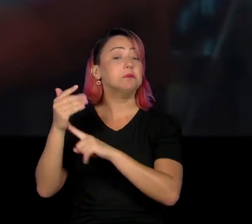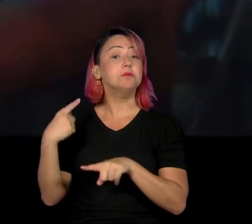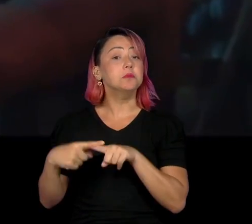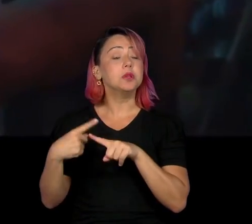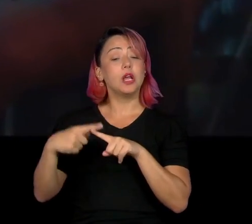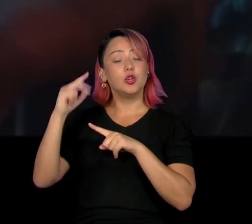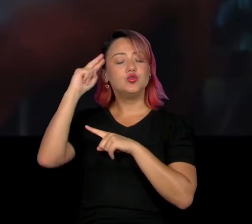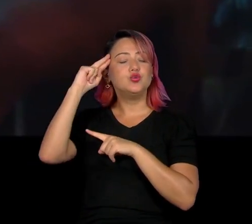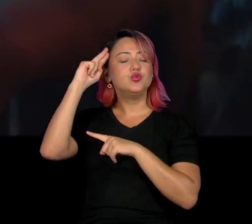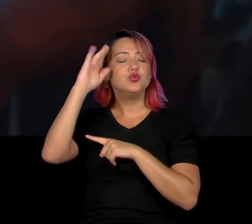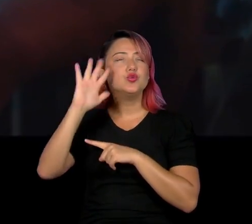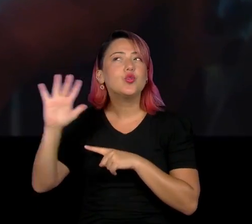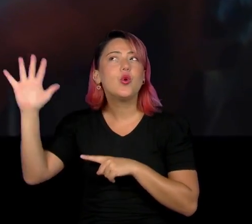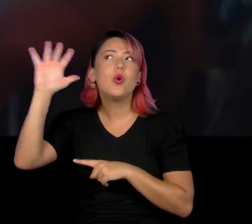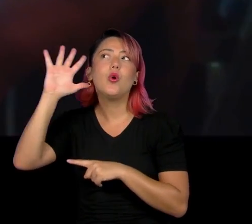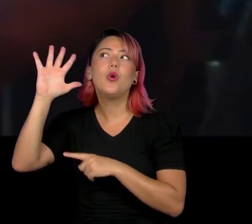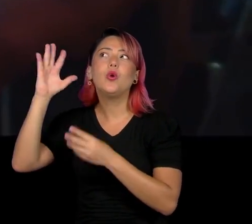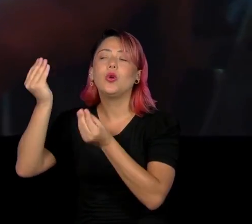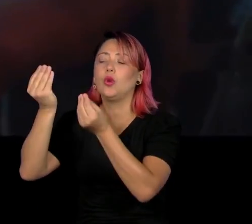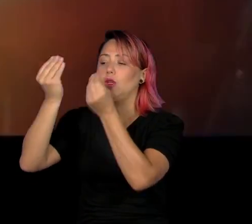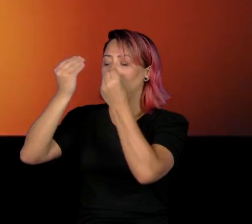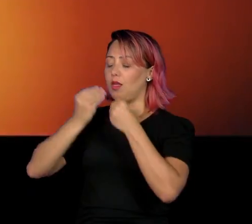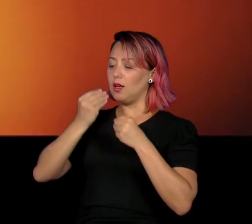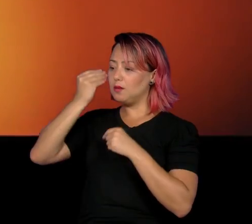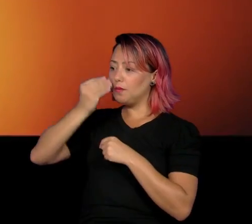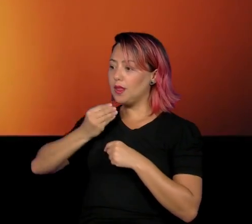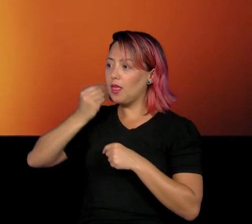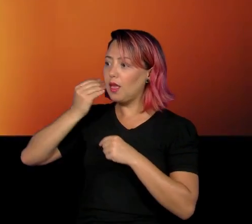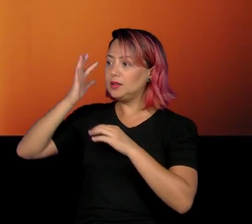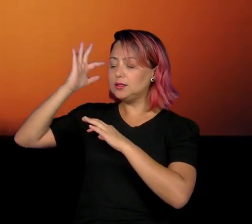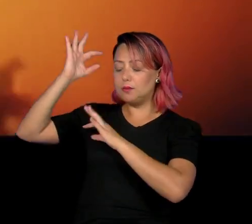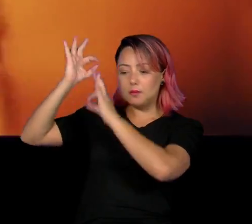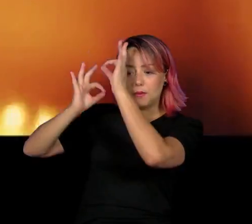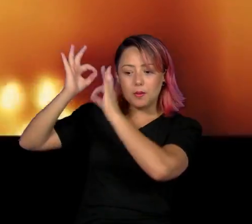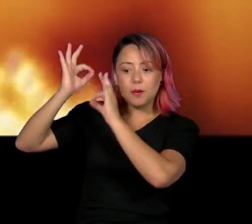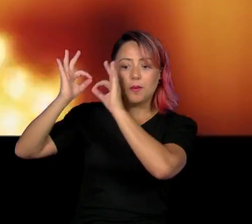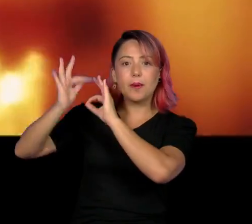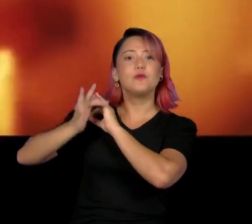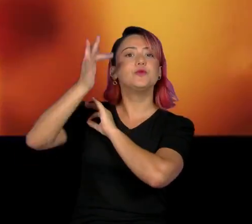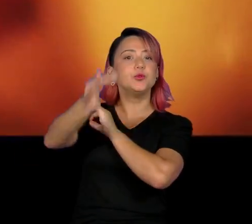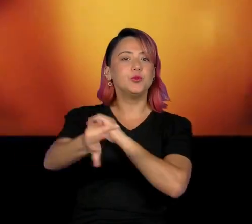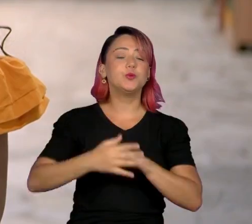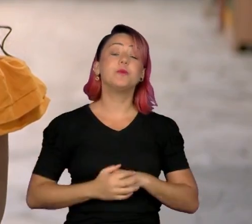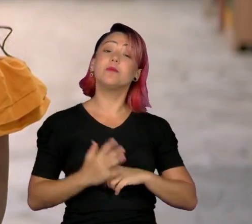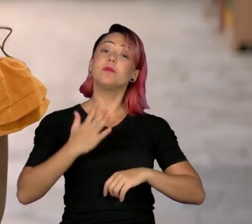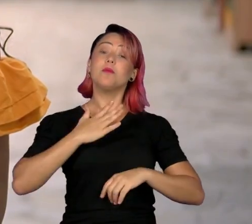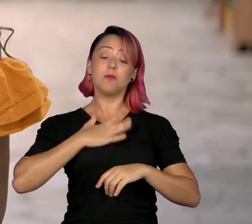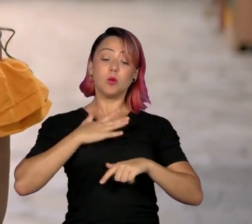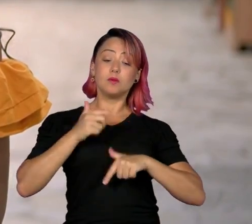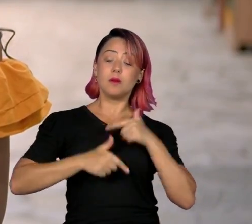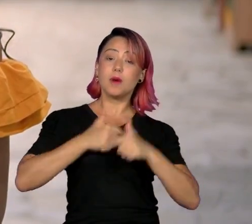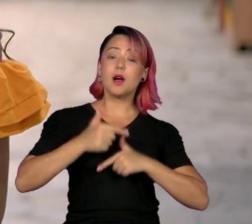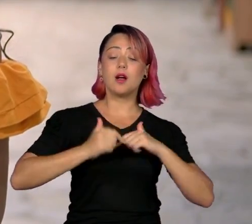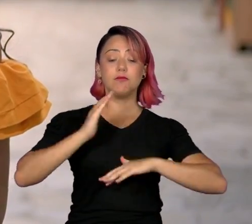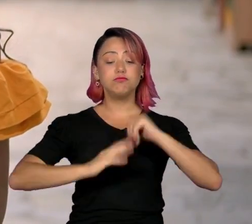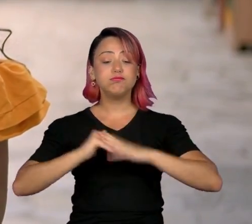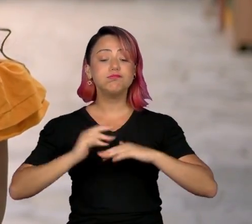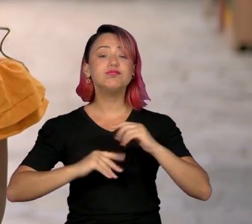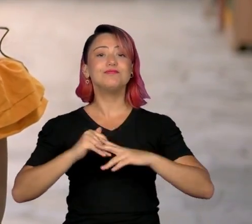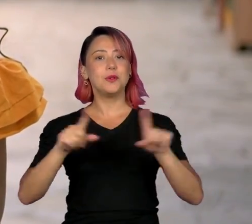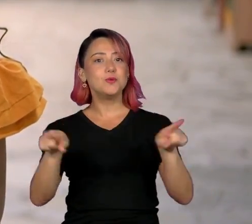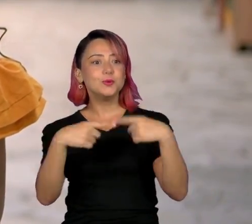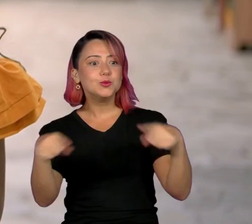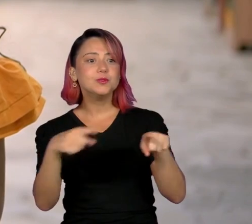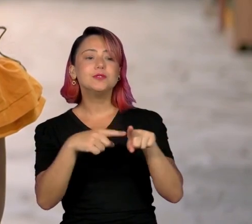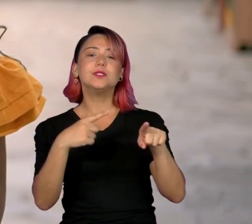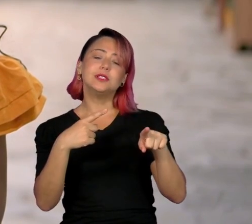através do sonho que a gente cria nossas experiências para o futuro. Que o meu trabalho continue, que a música continue me levando a lugares que eu ainda